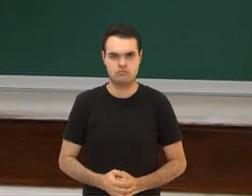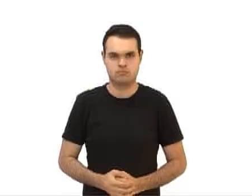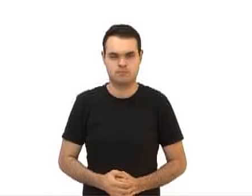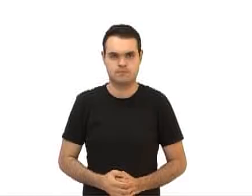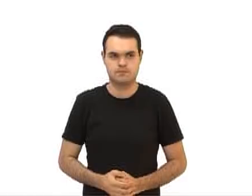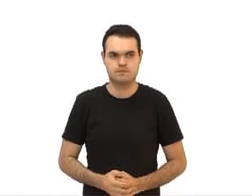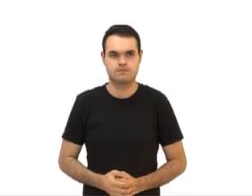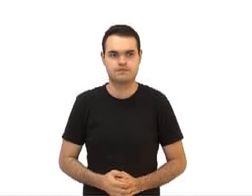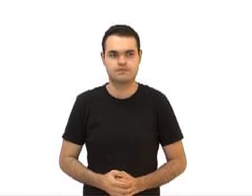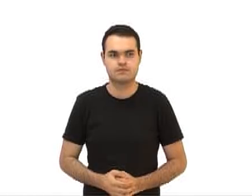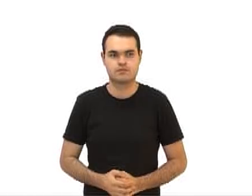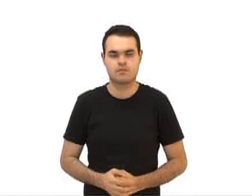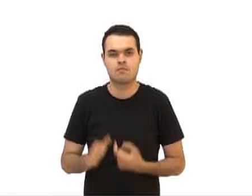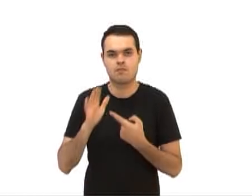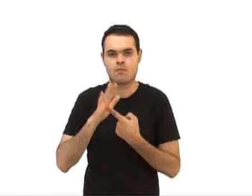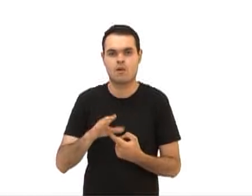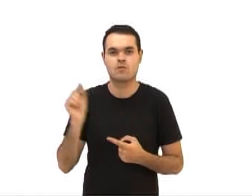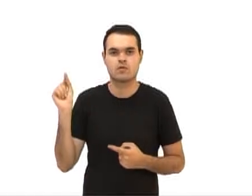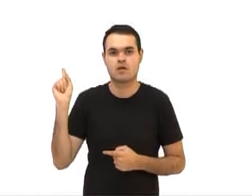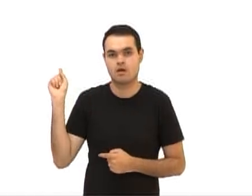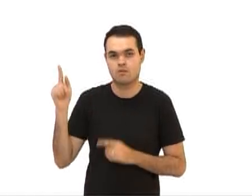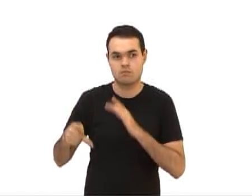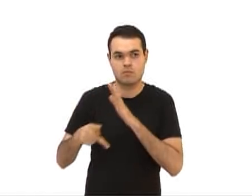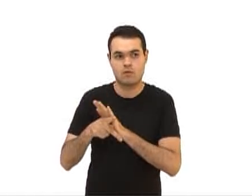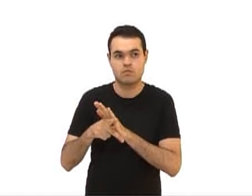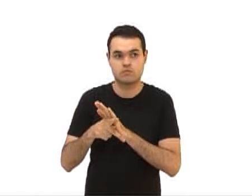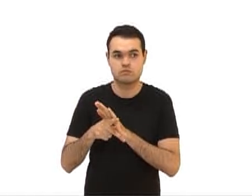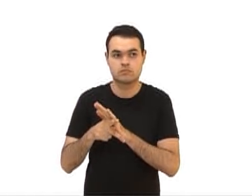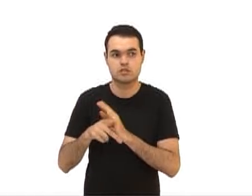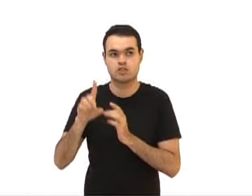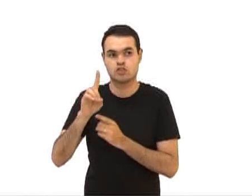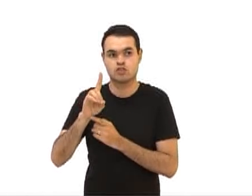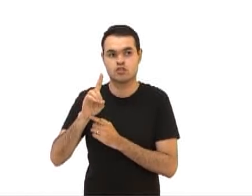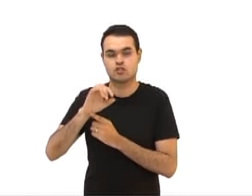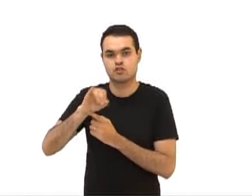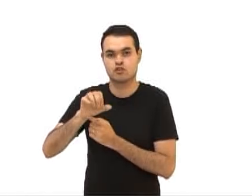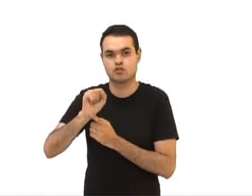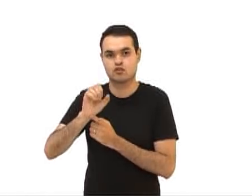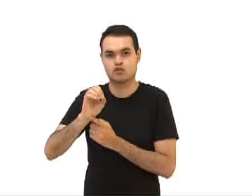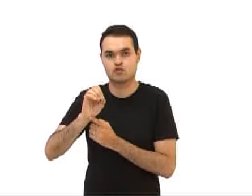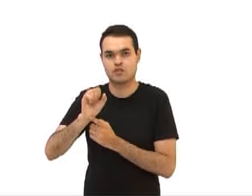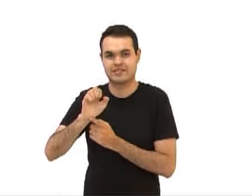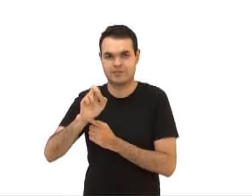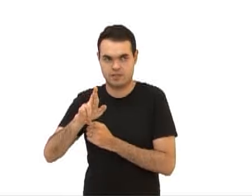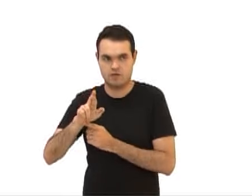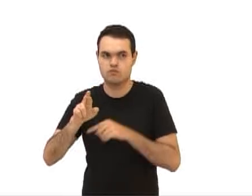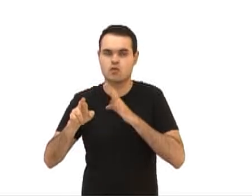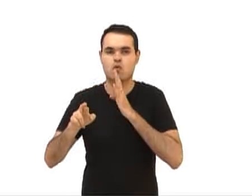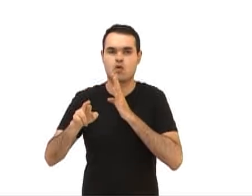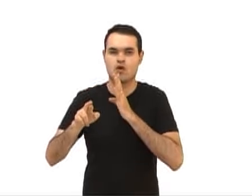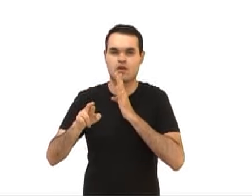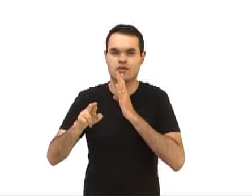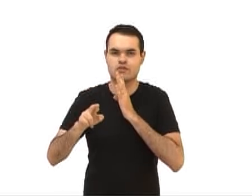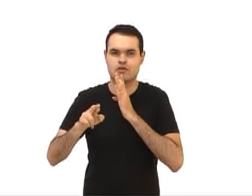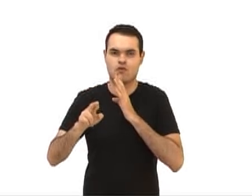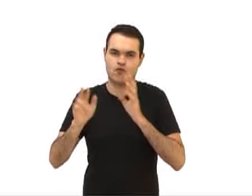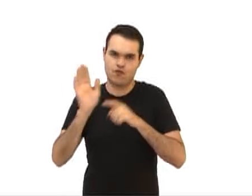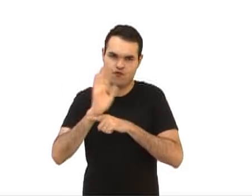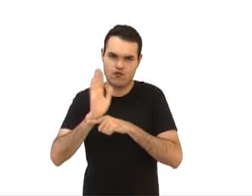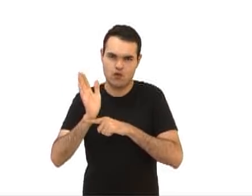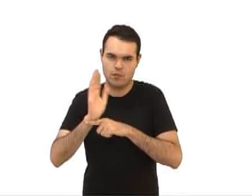certa parte. Então, o que tudo indica, a mando de Djoser, arquitetada por Imhotep, que vocês já ouviram falar naquele filme A Múmia,